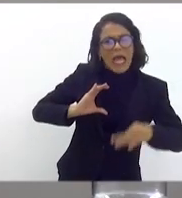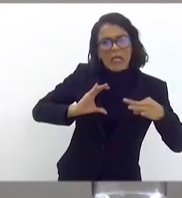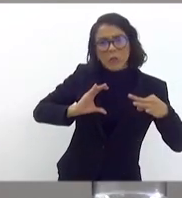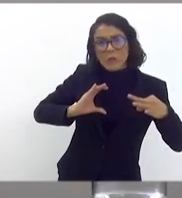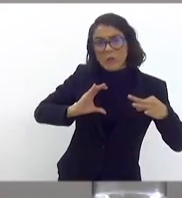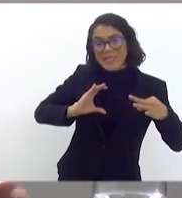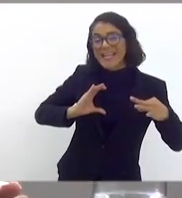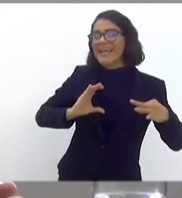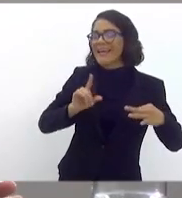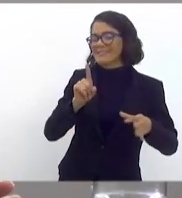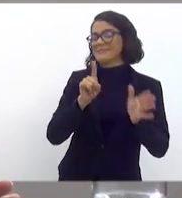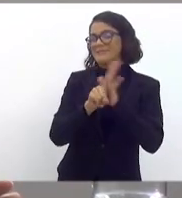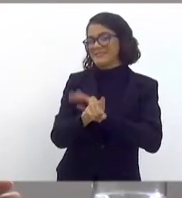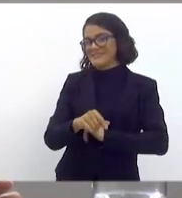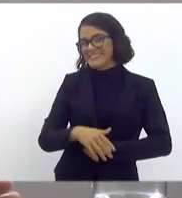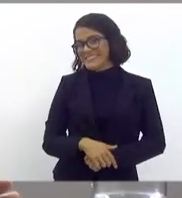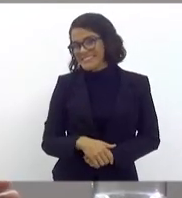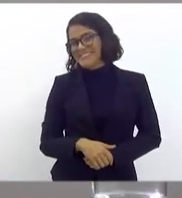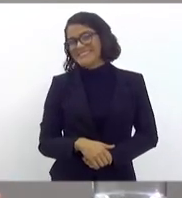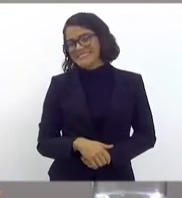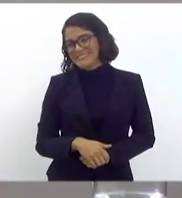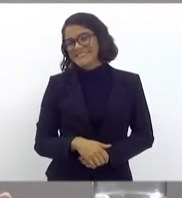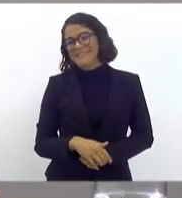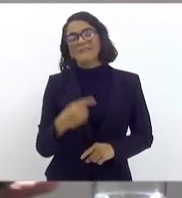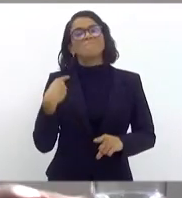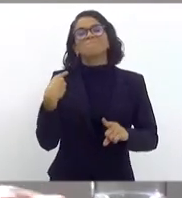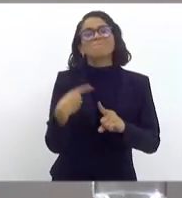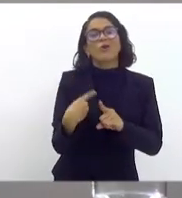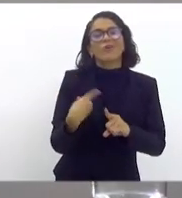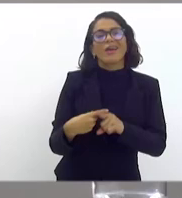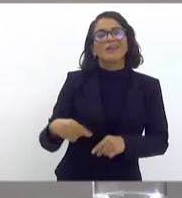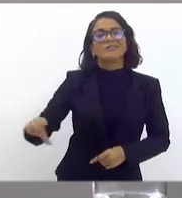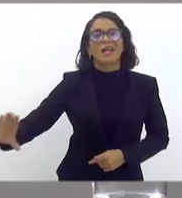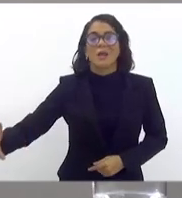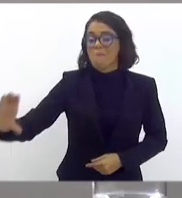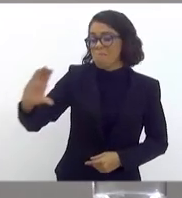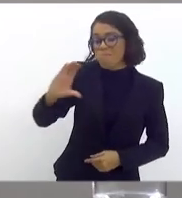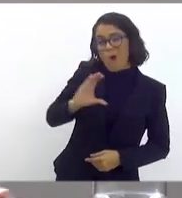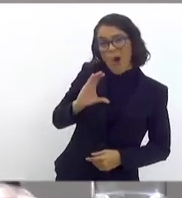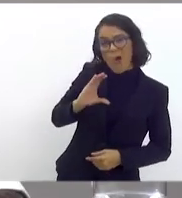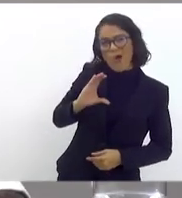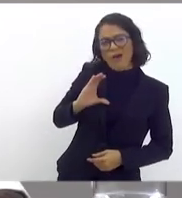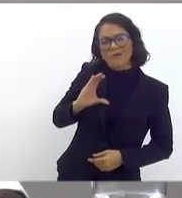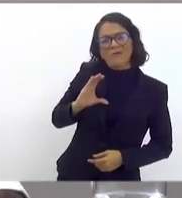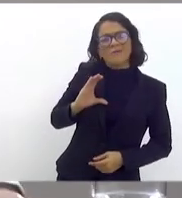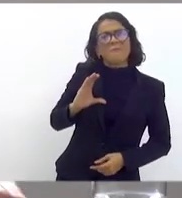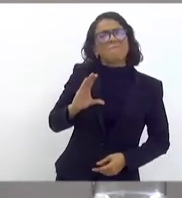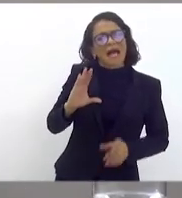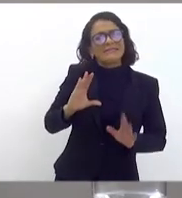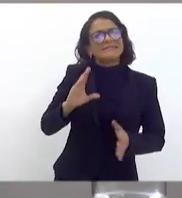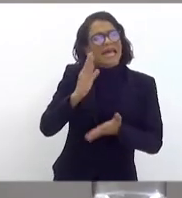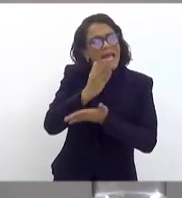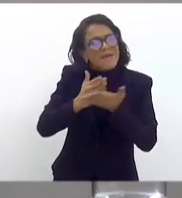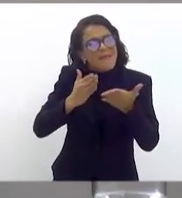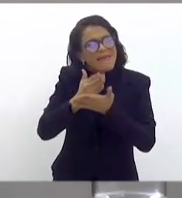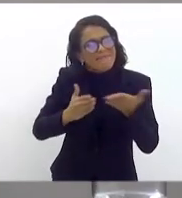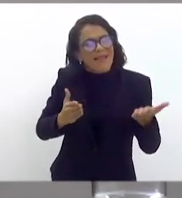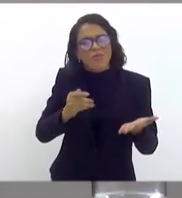devido? Esta é a pergunta. Porque se ele recebeu 10 e poderia receber 20 e não tem